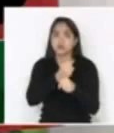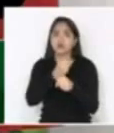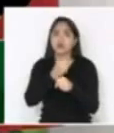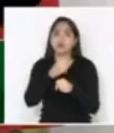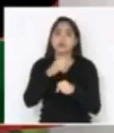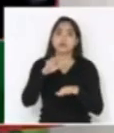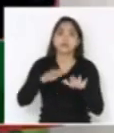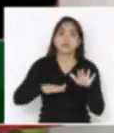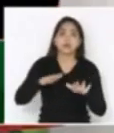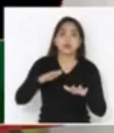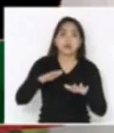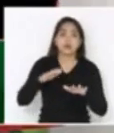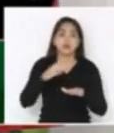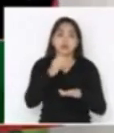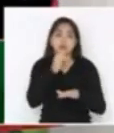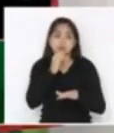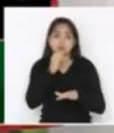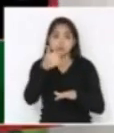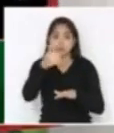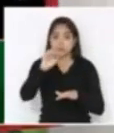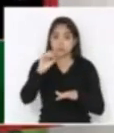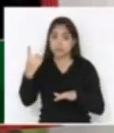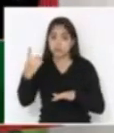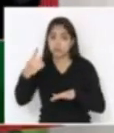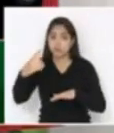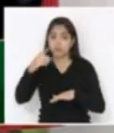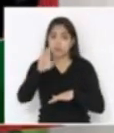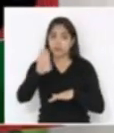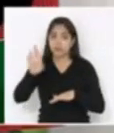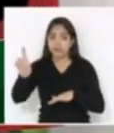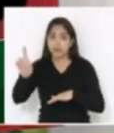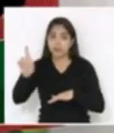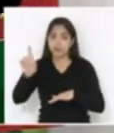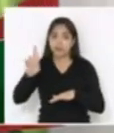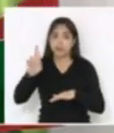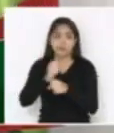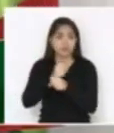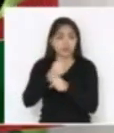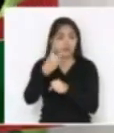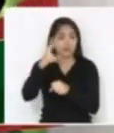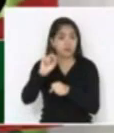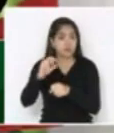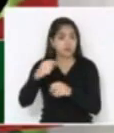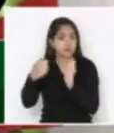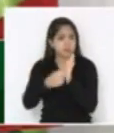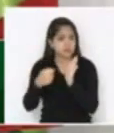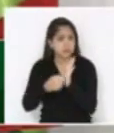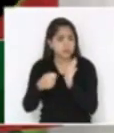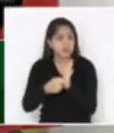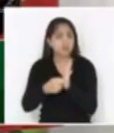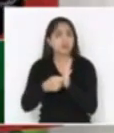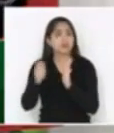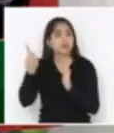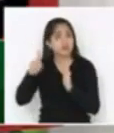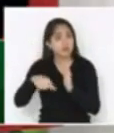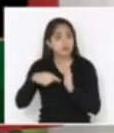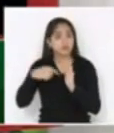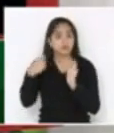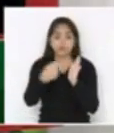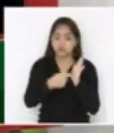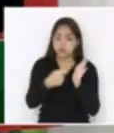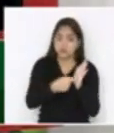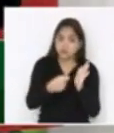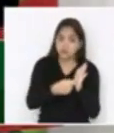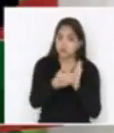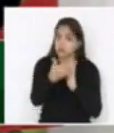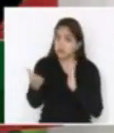A BR-101 foi uma luta de 20 anos e a gente conseguiu. É assim que se luta. E é assim que vocês estão lutando.